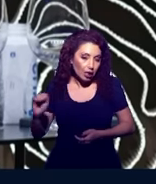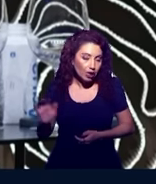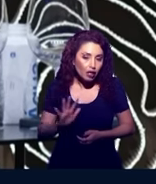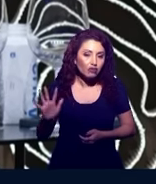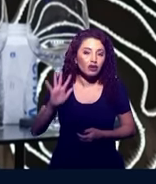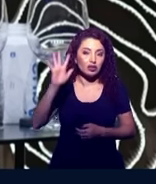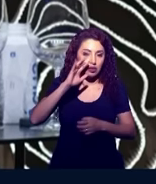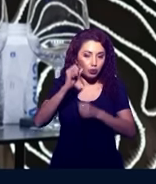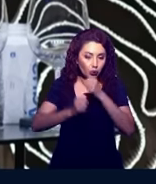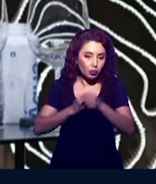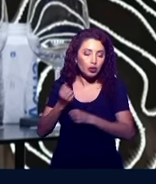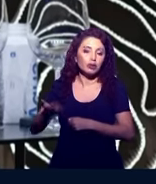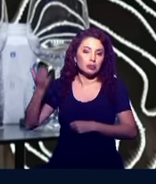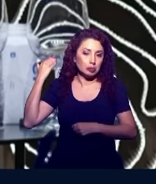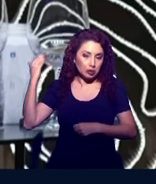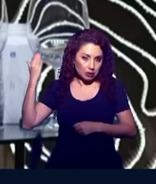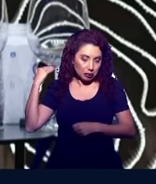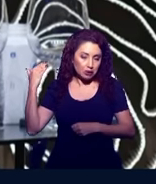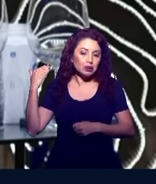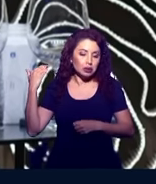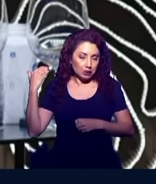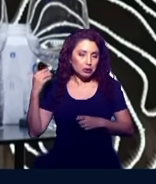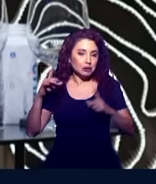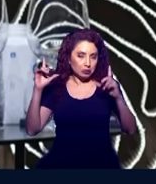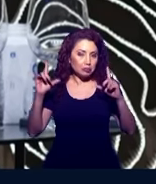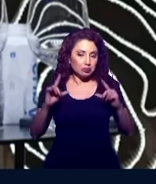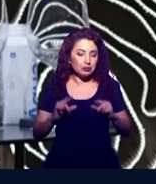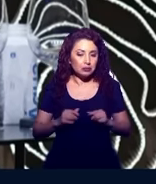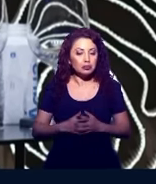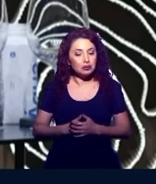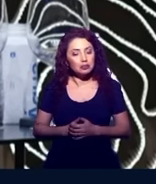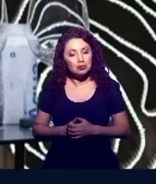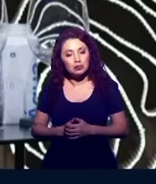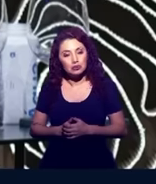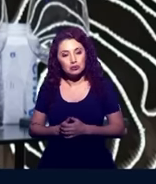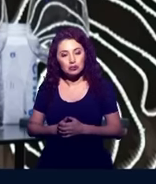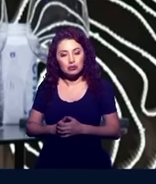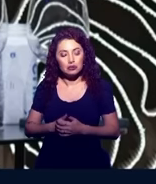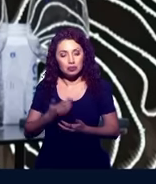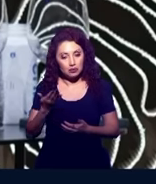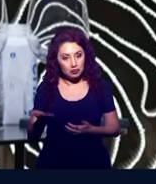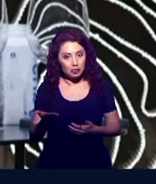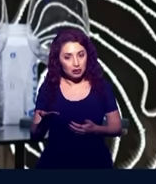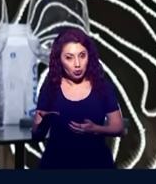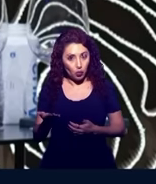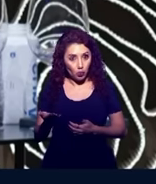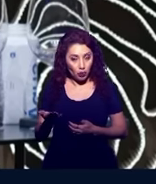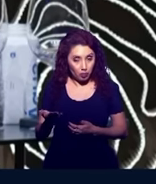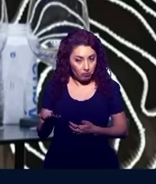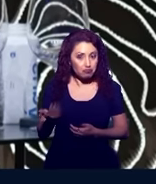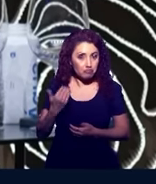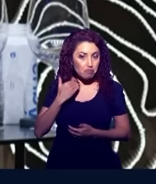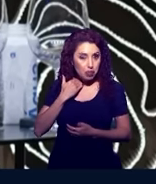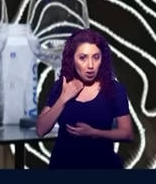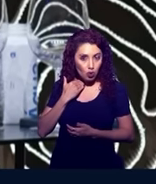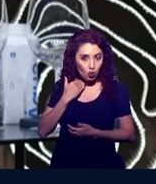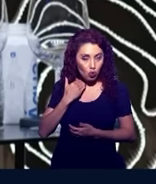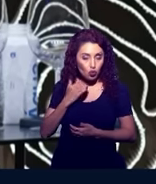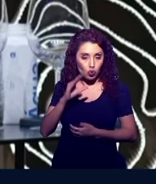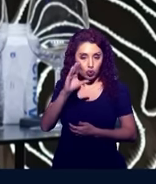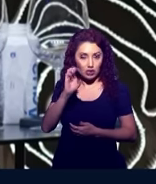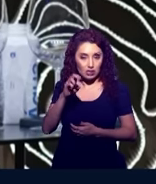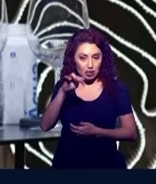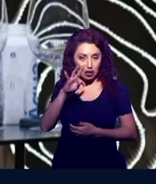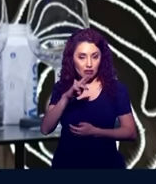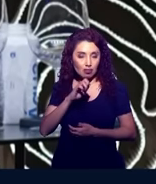rodando nessa nessa nesse patamar tava eh como o próprio Banco Central afirmou numa das suas